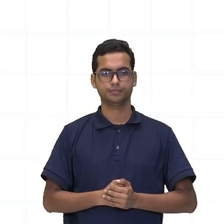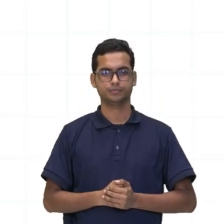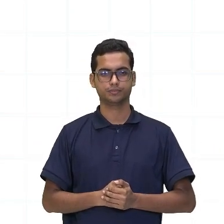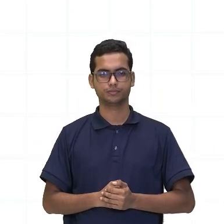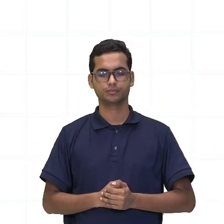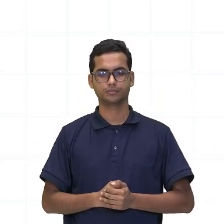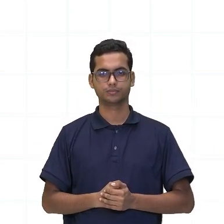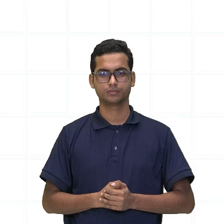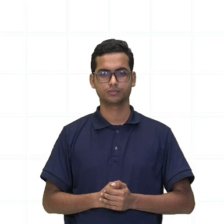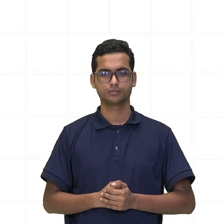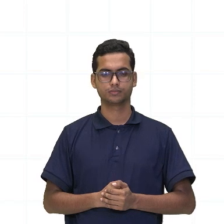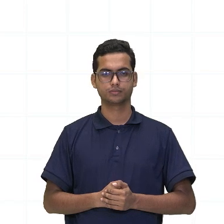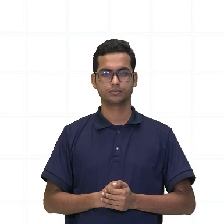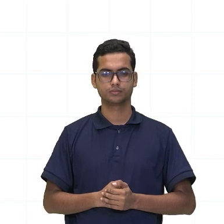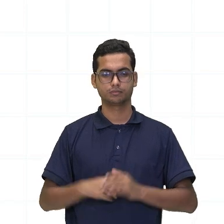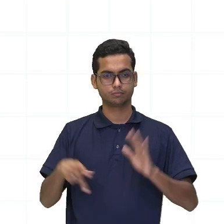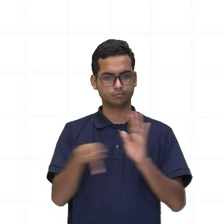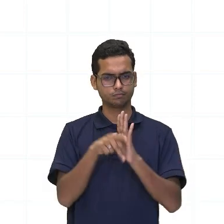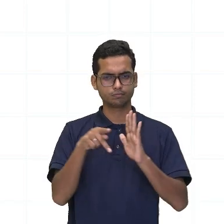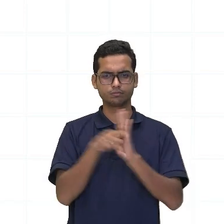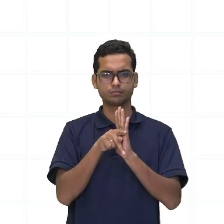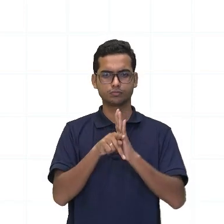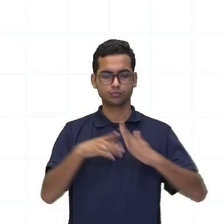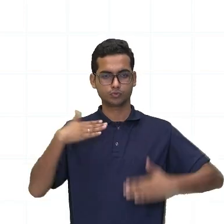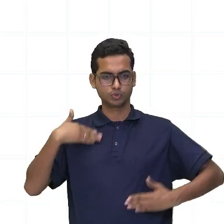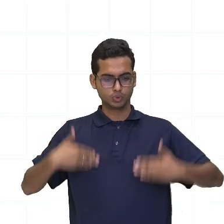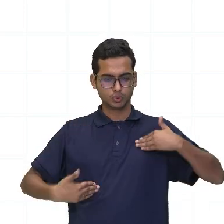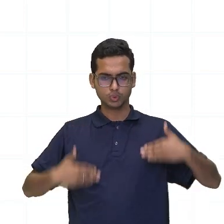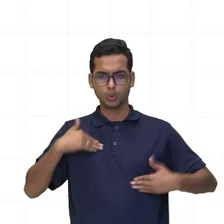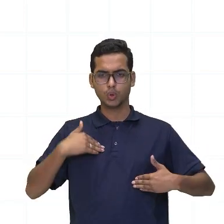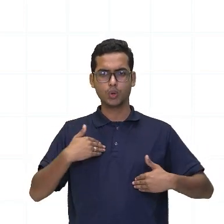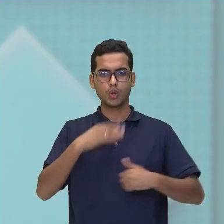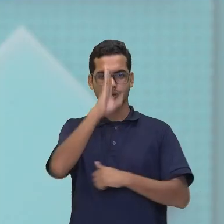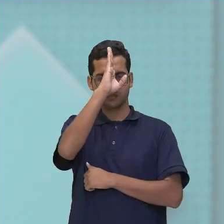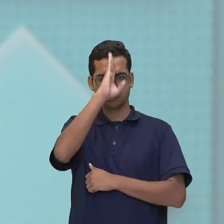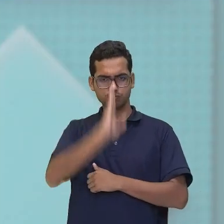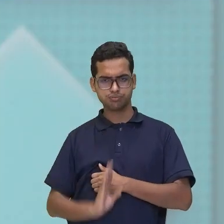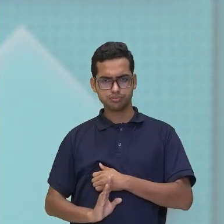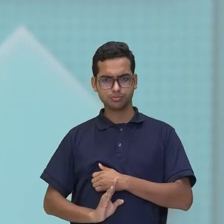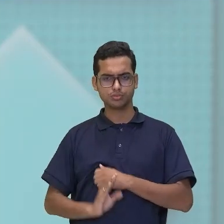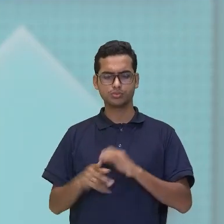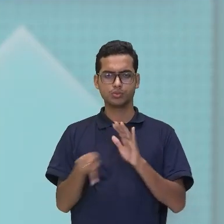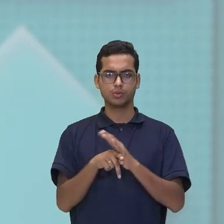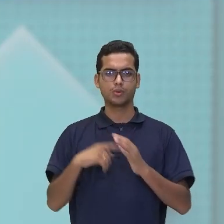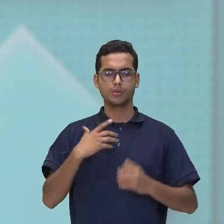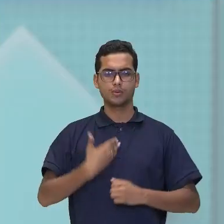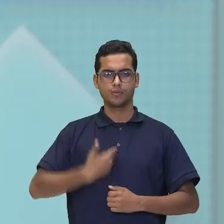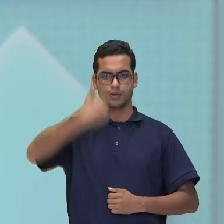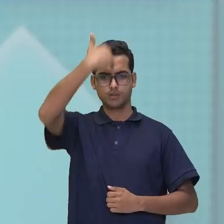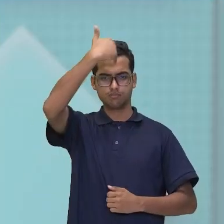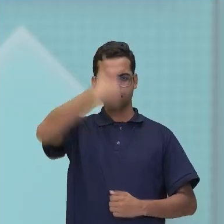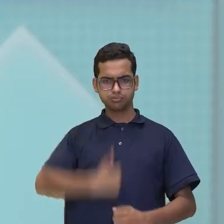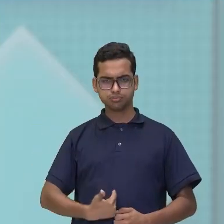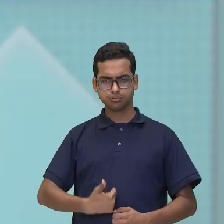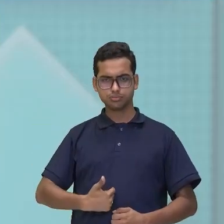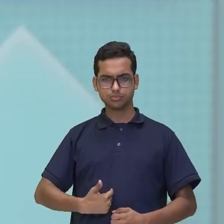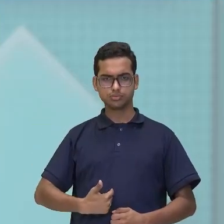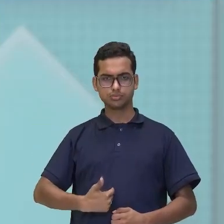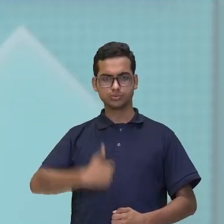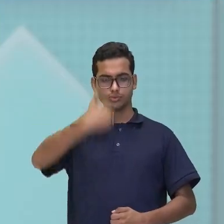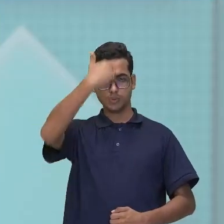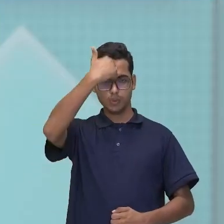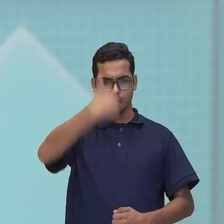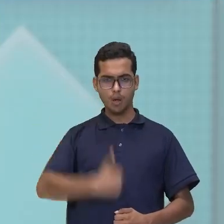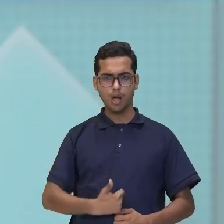eu dividir um corpo ao meio, eu vou ter, de um lado, eu vou ter um olho, do outro olho, certo?